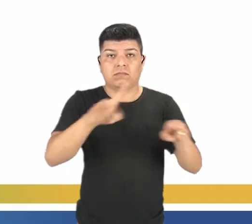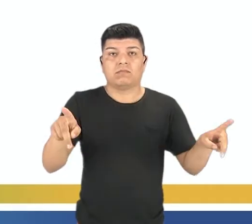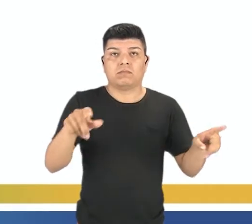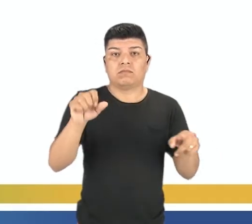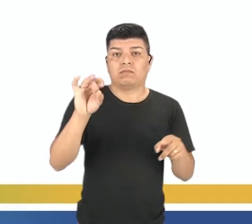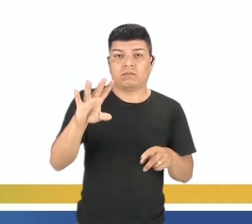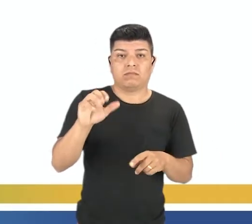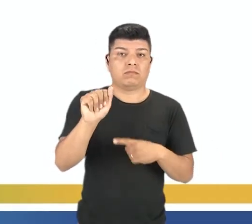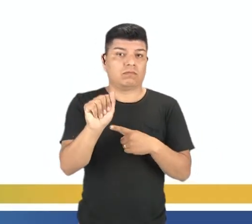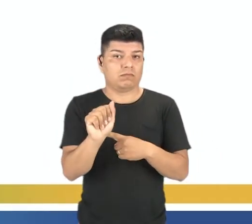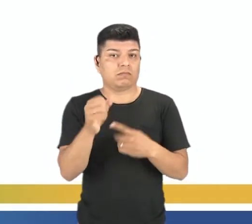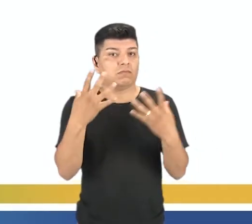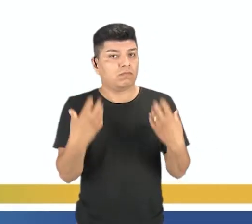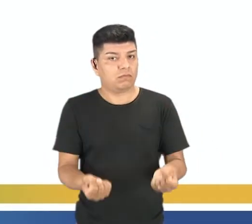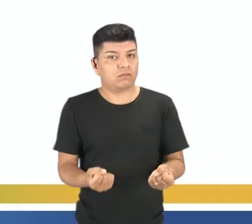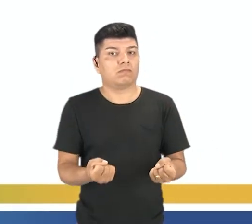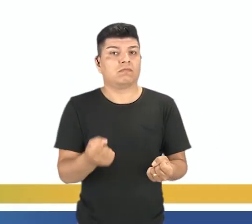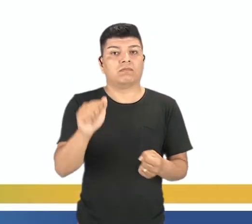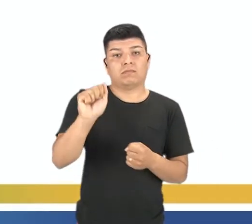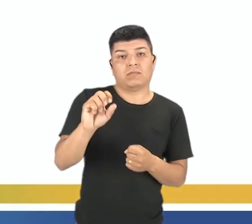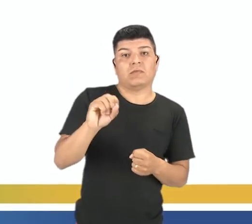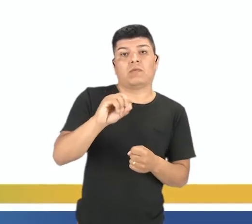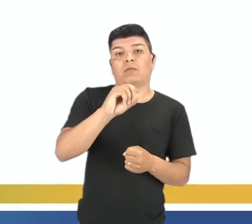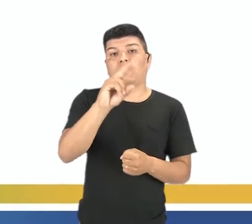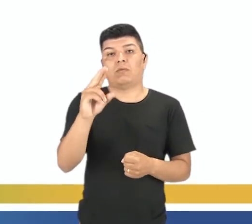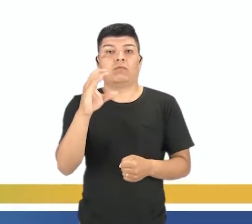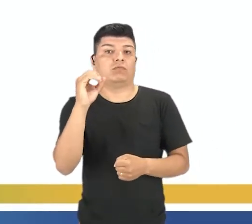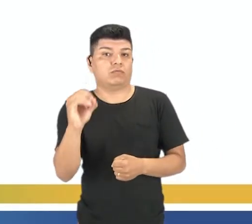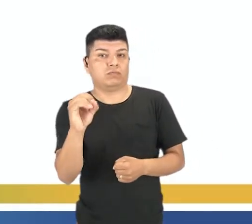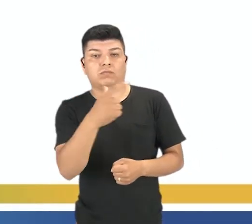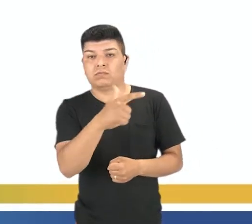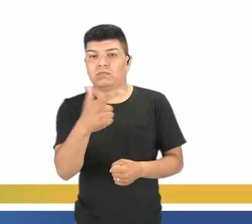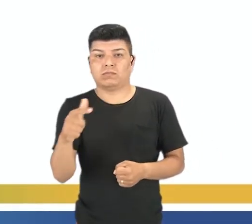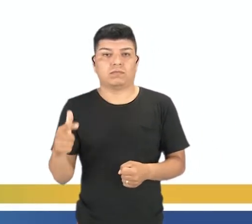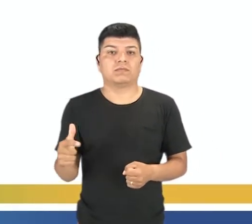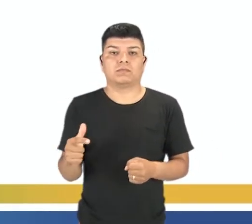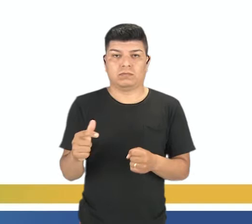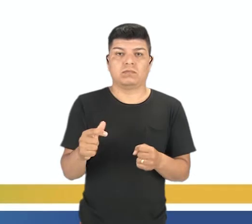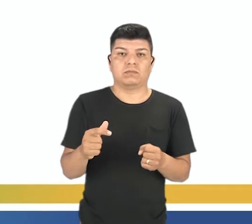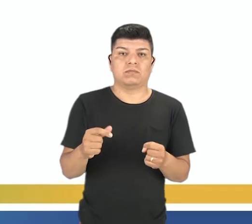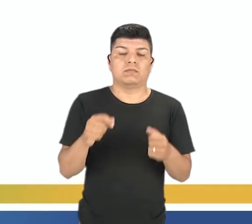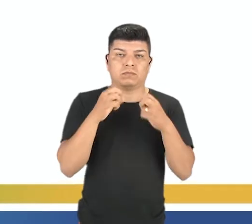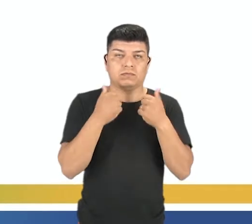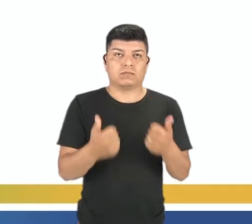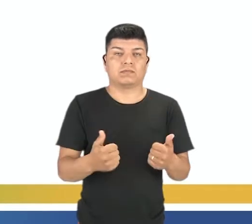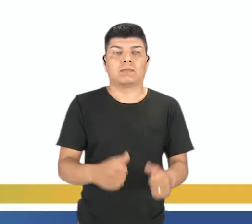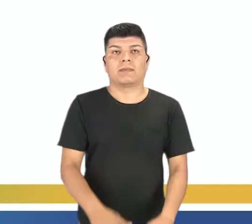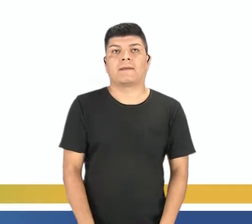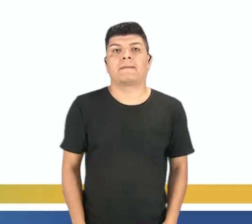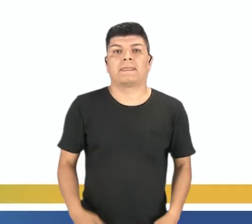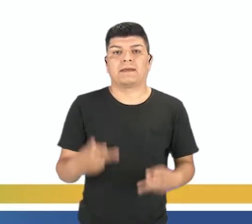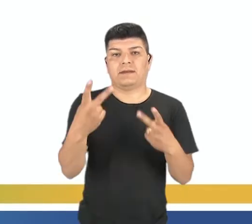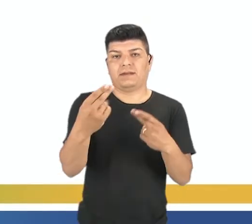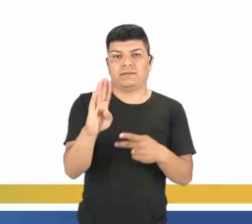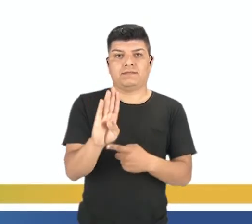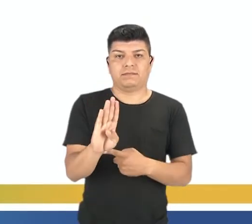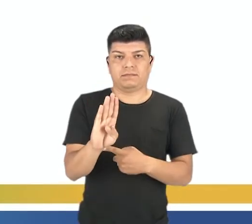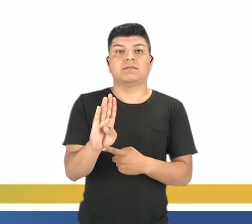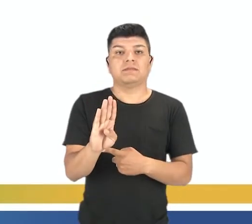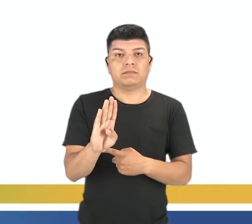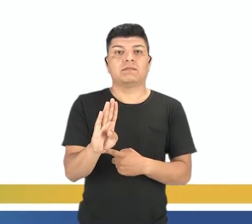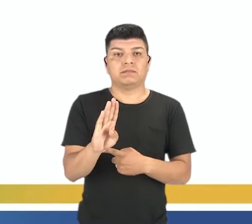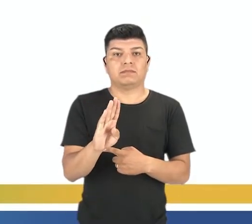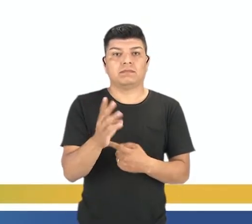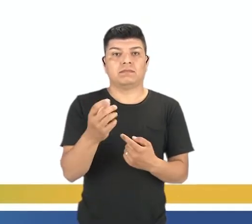poder receber de A, né? Ou de O que não tem nenhum antígeno, tudo bem? Igual o B ele tem